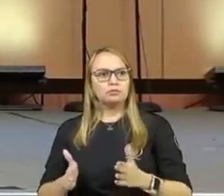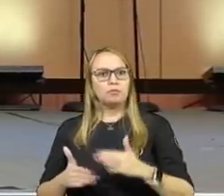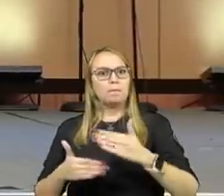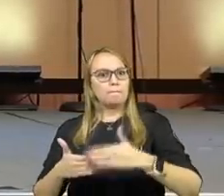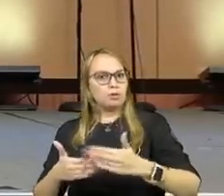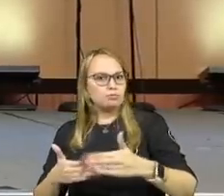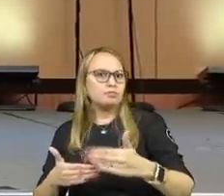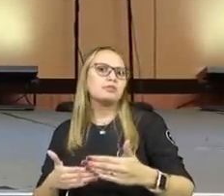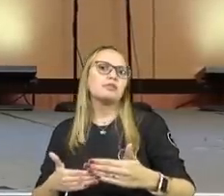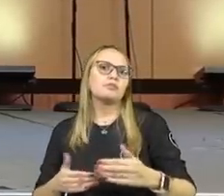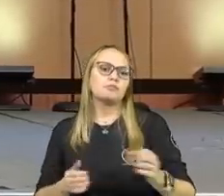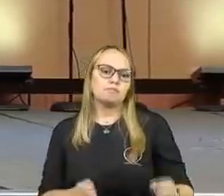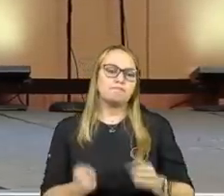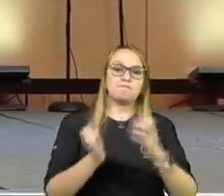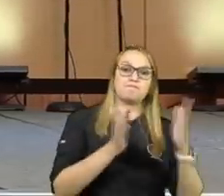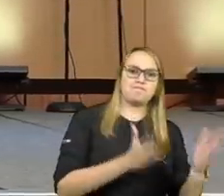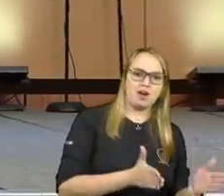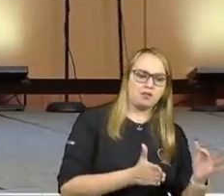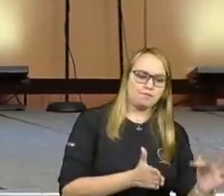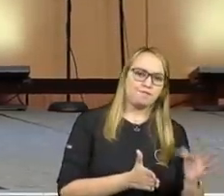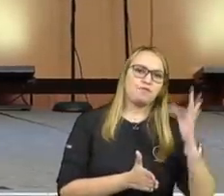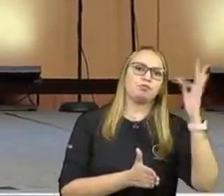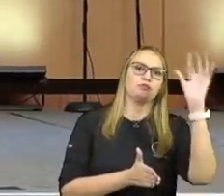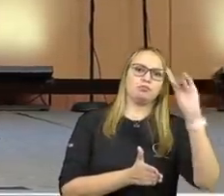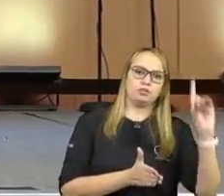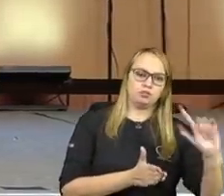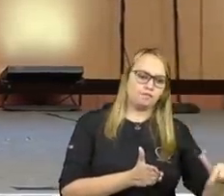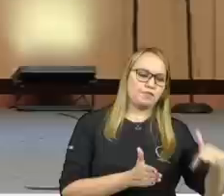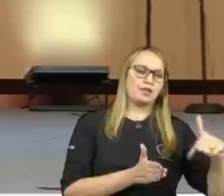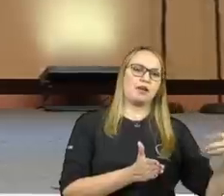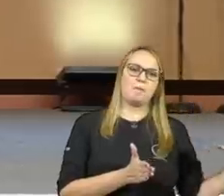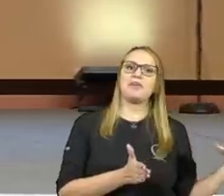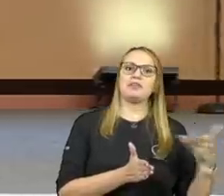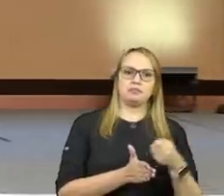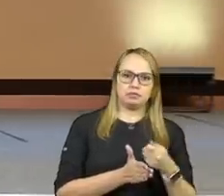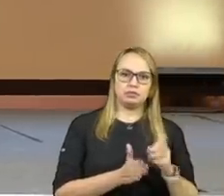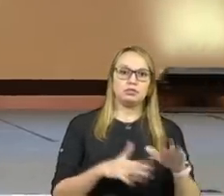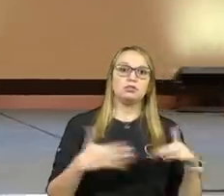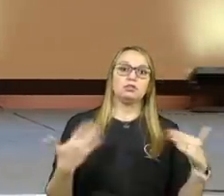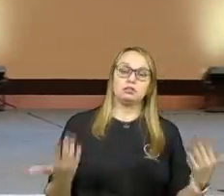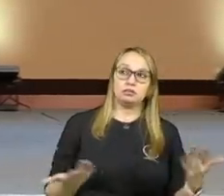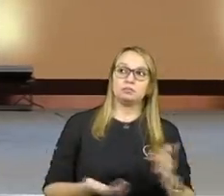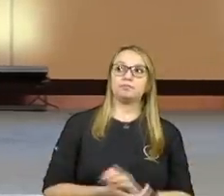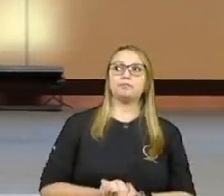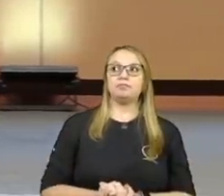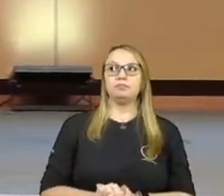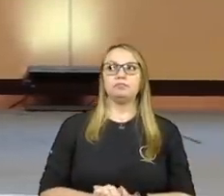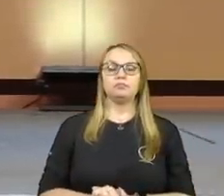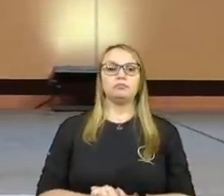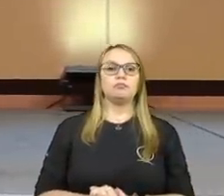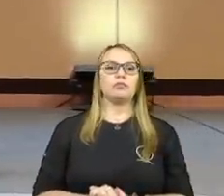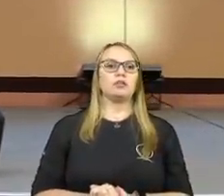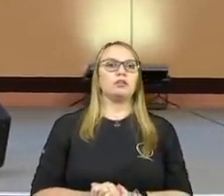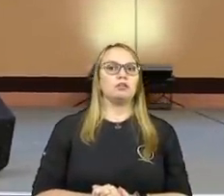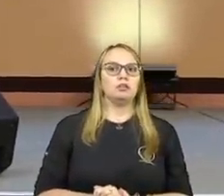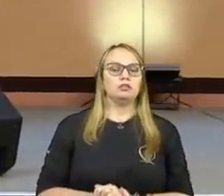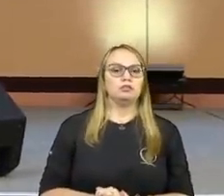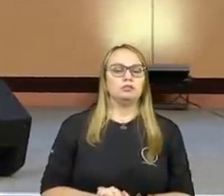amanhã o Senhor vai fazer maravilhas. Então aqui vai uma